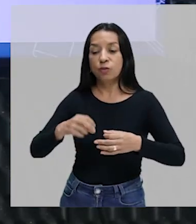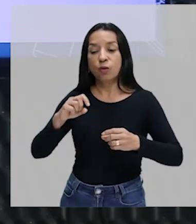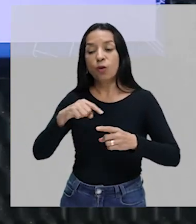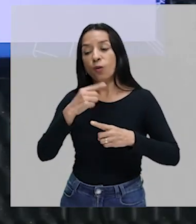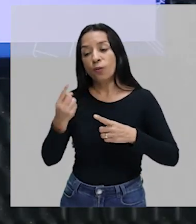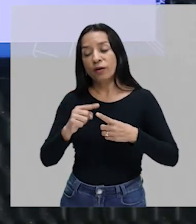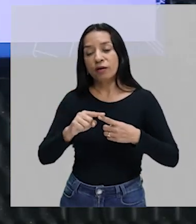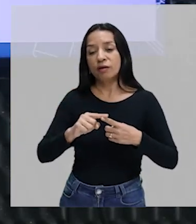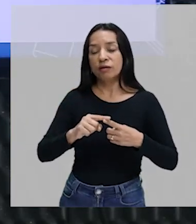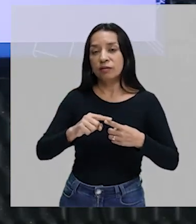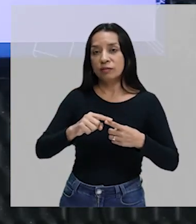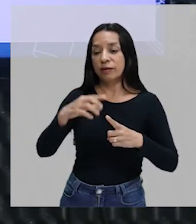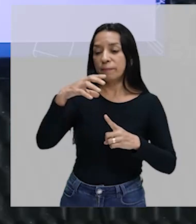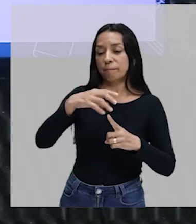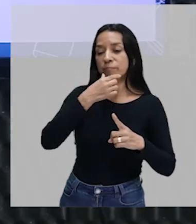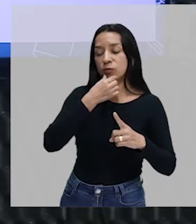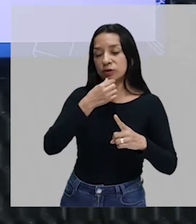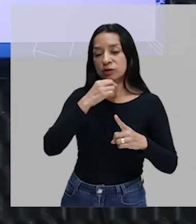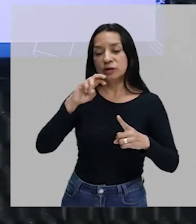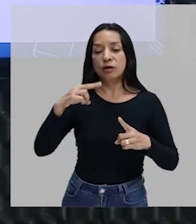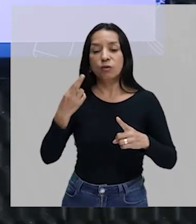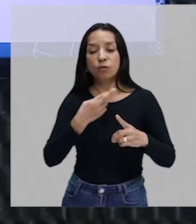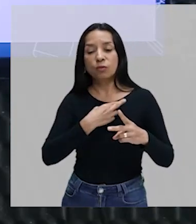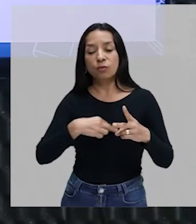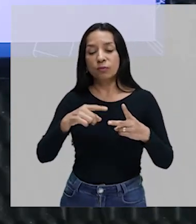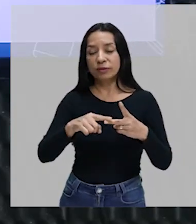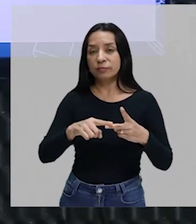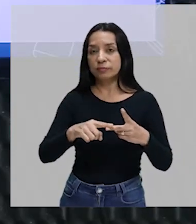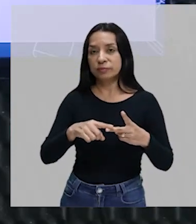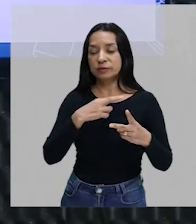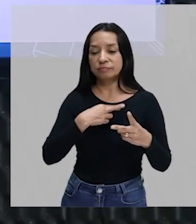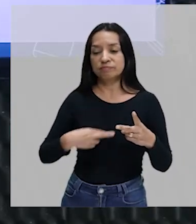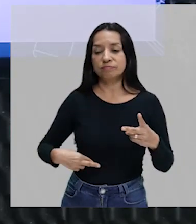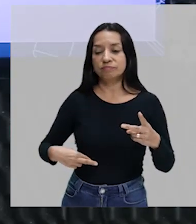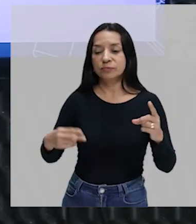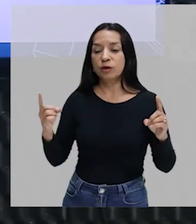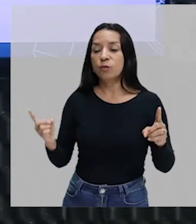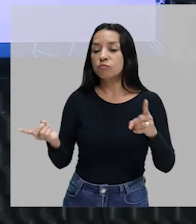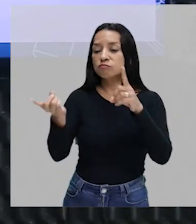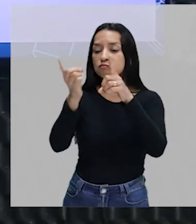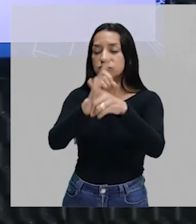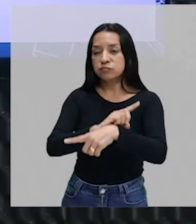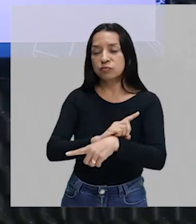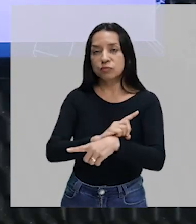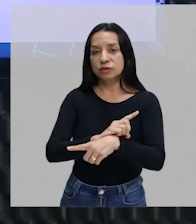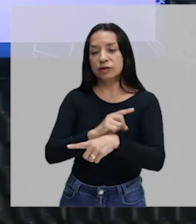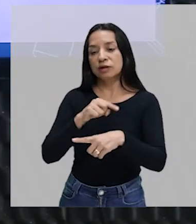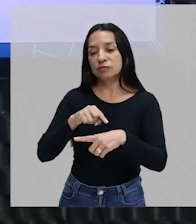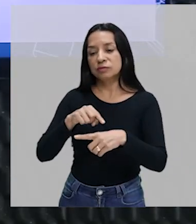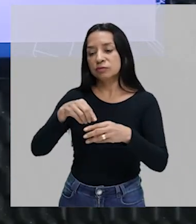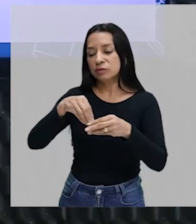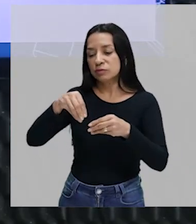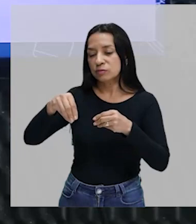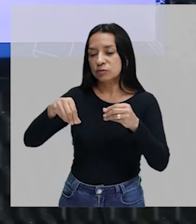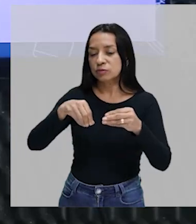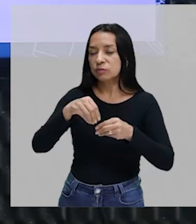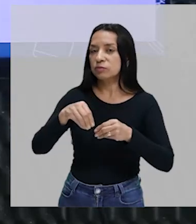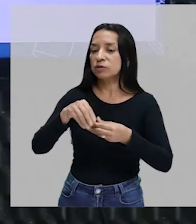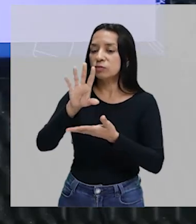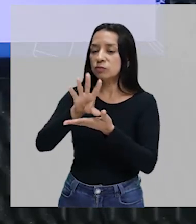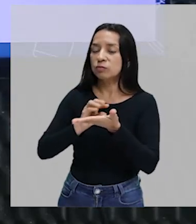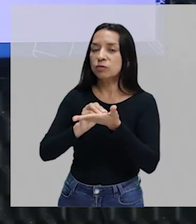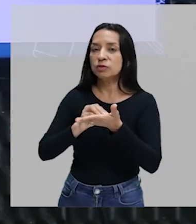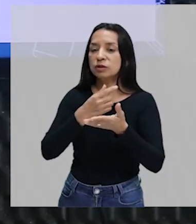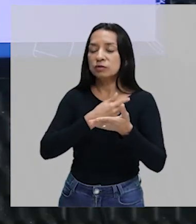república. E o contrário disso, ou seja, a dissolução de um modelo de governo, só pode ser